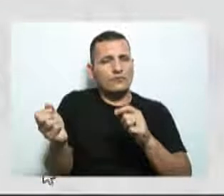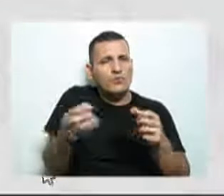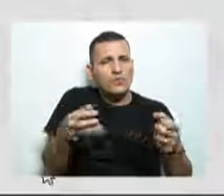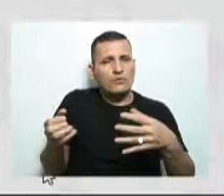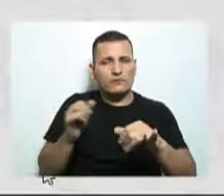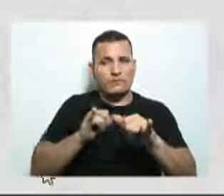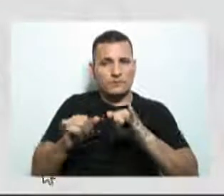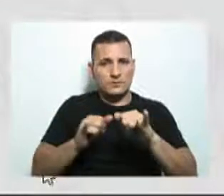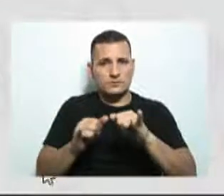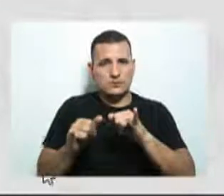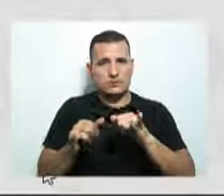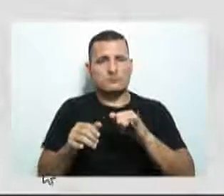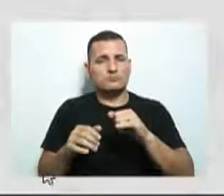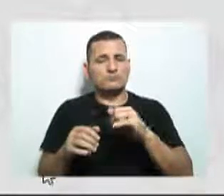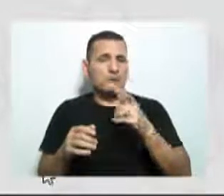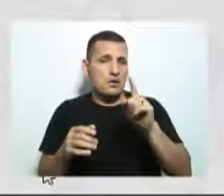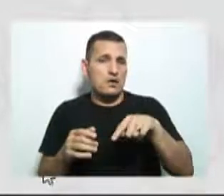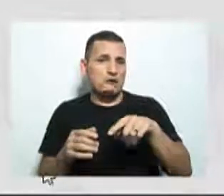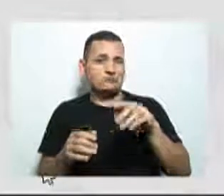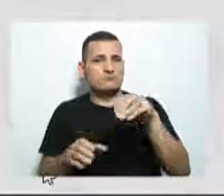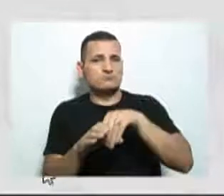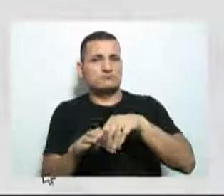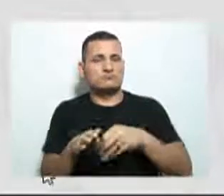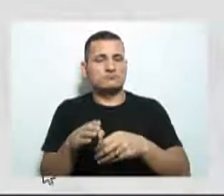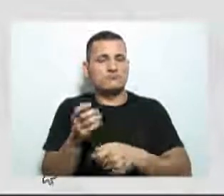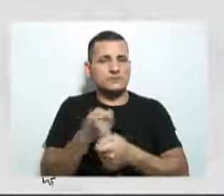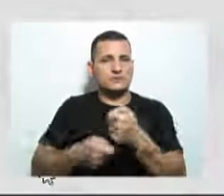informações faz parte de uma boa negociação.